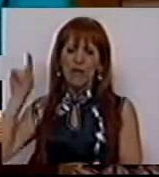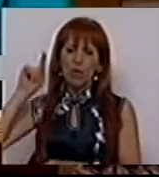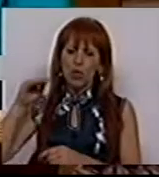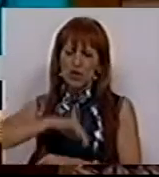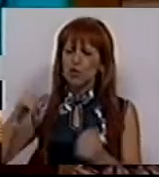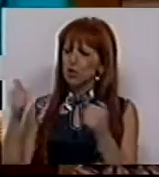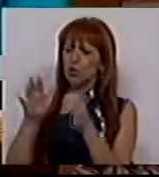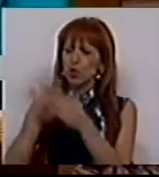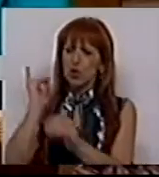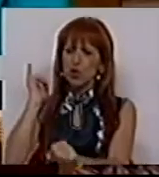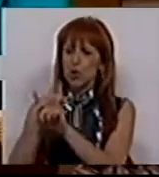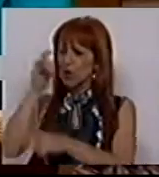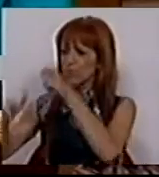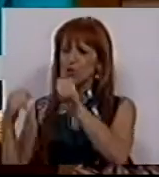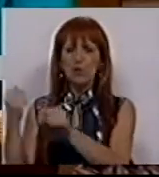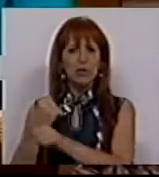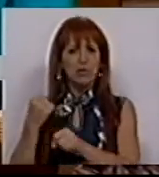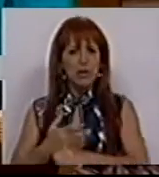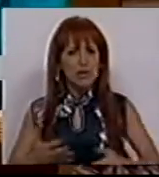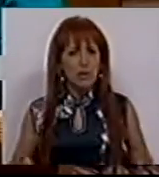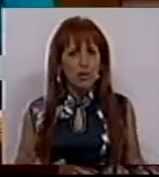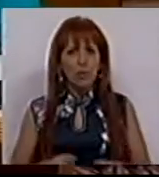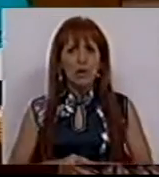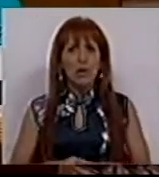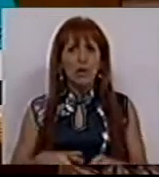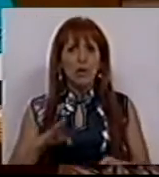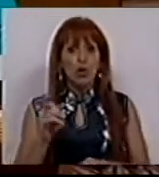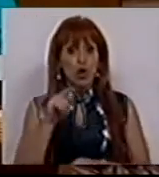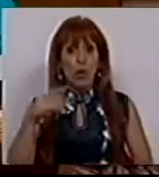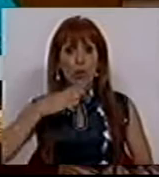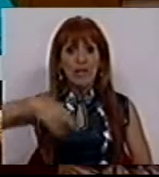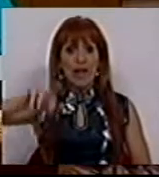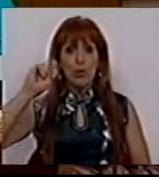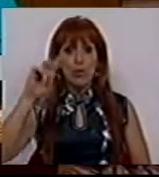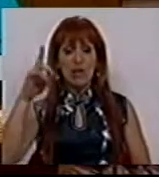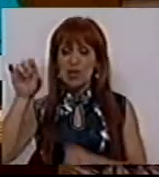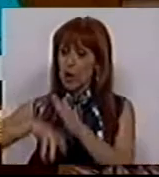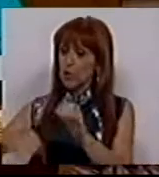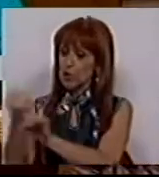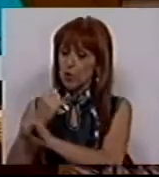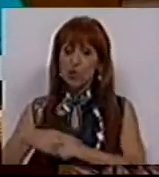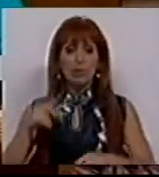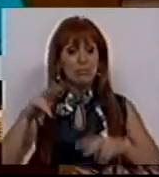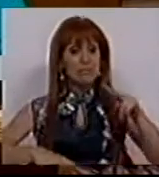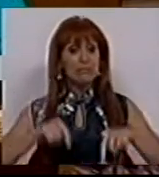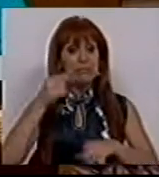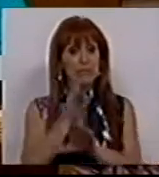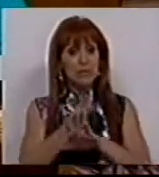para todos os outros trabalhadores. O João, 36 anos, era um precário a trabalhar nas